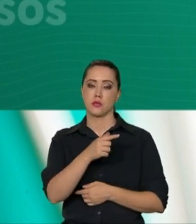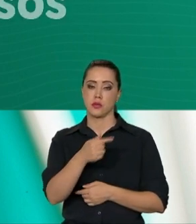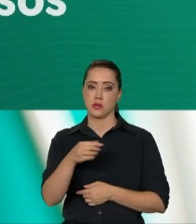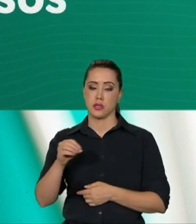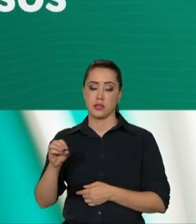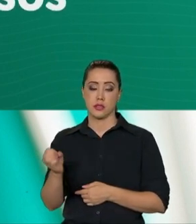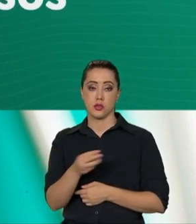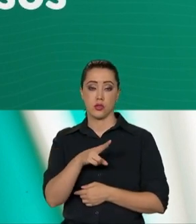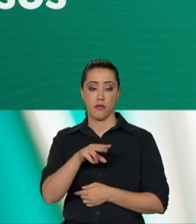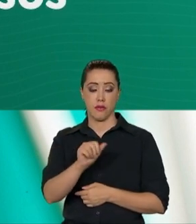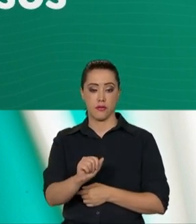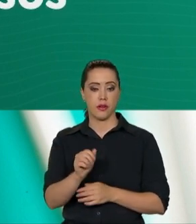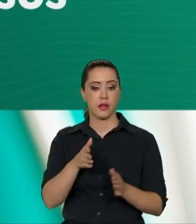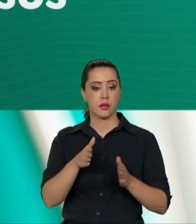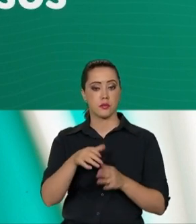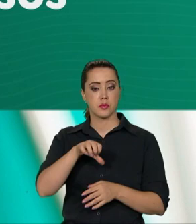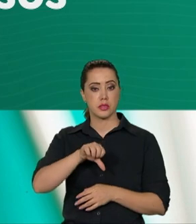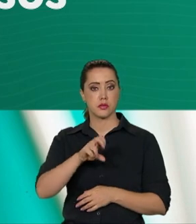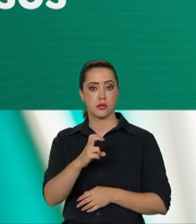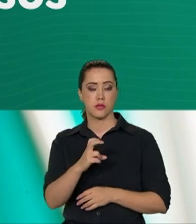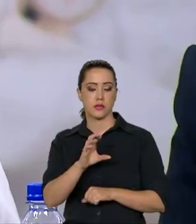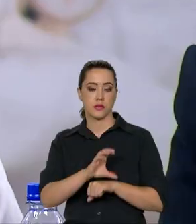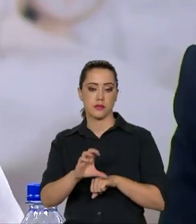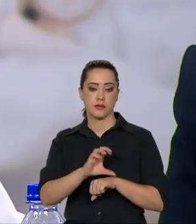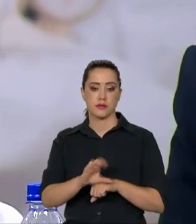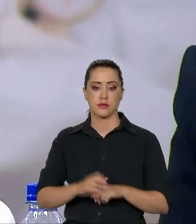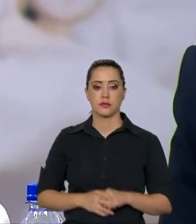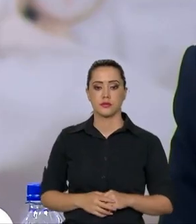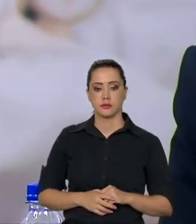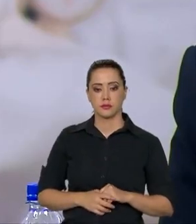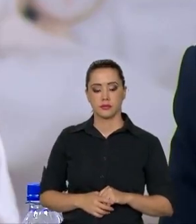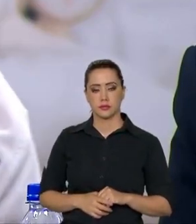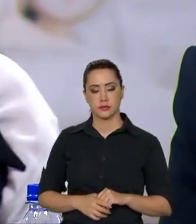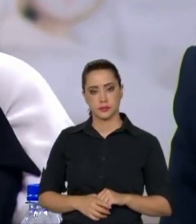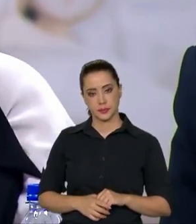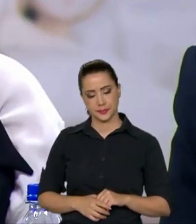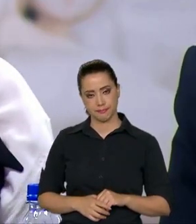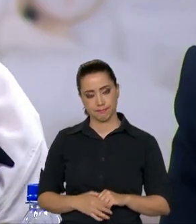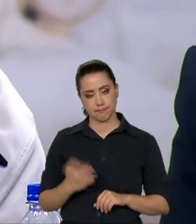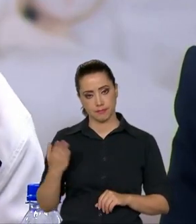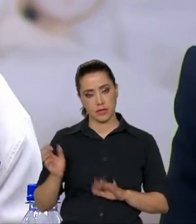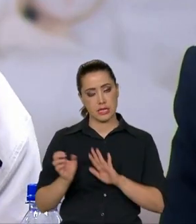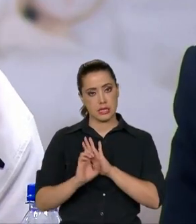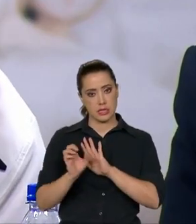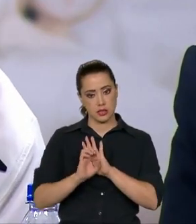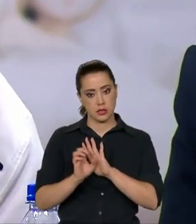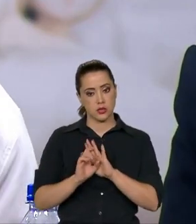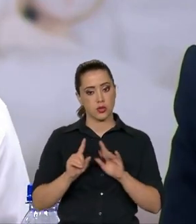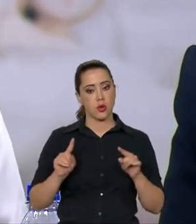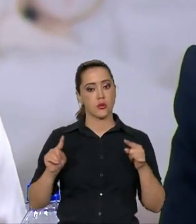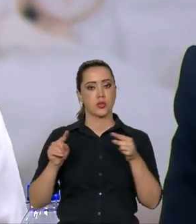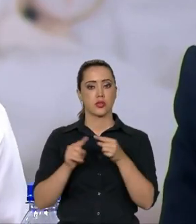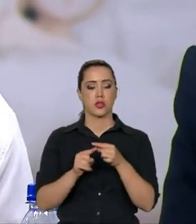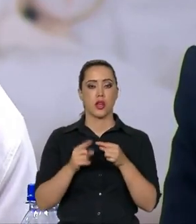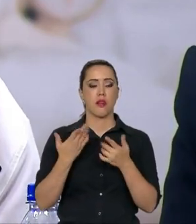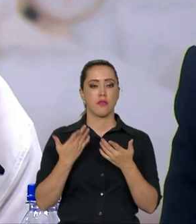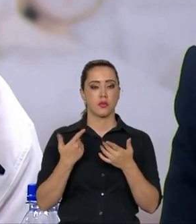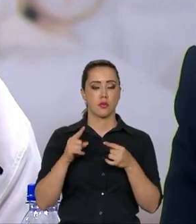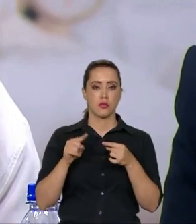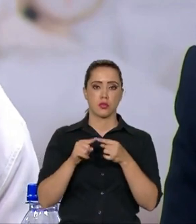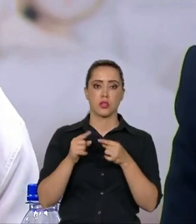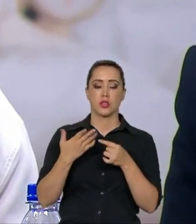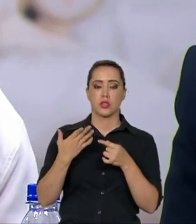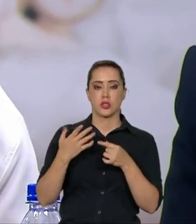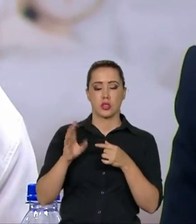5.700 novas vagas em 95 cursos. Esse edital ele é voltado às mantenedoras de instituições de